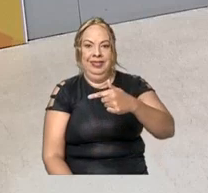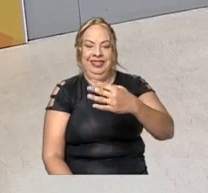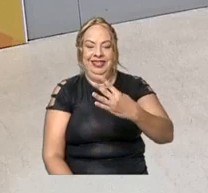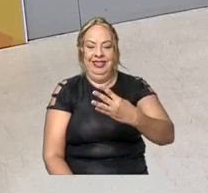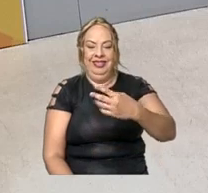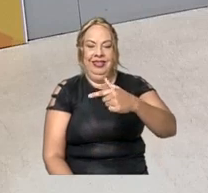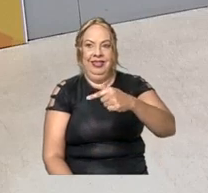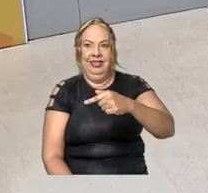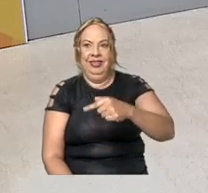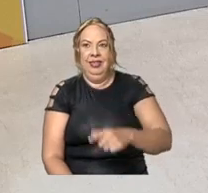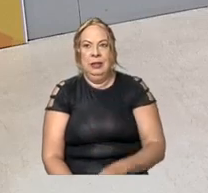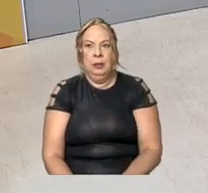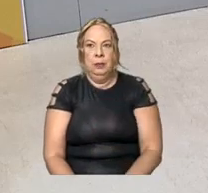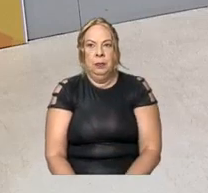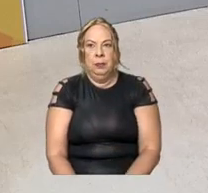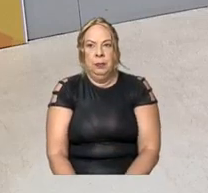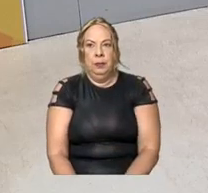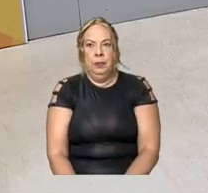47.